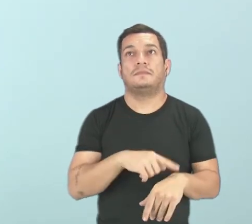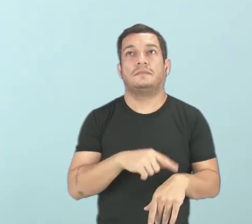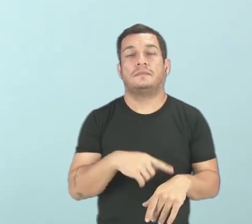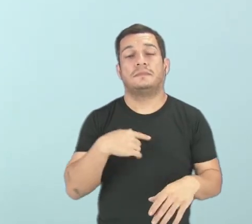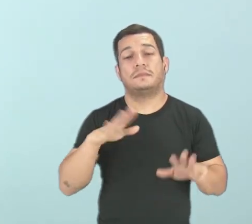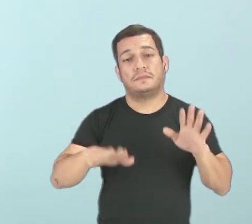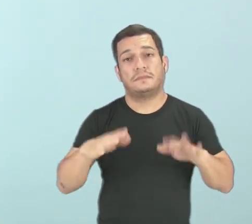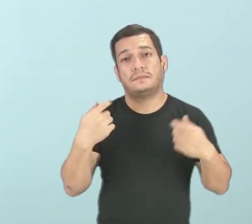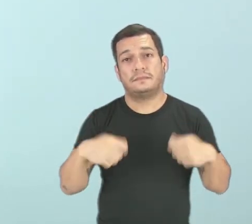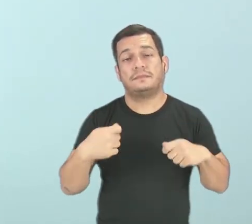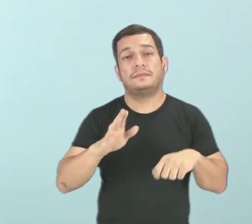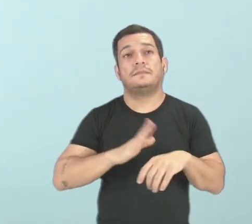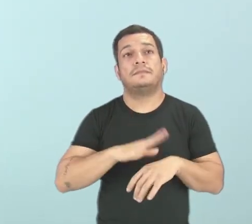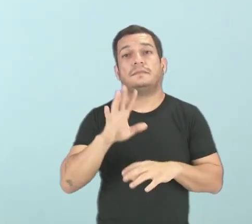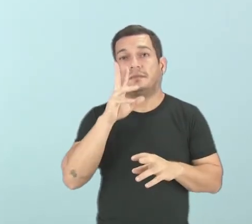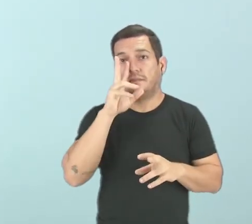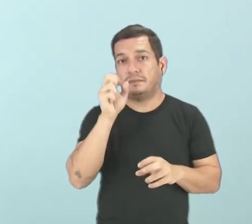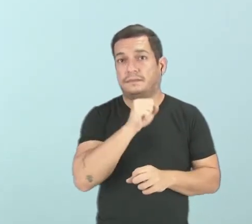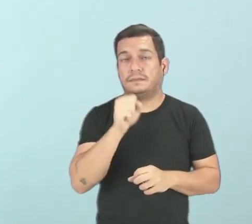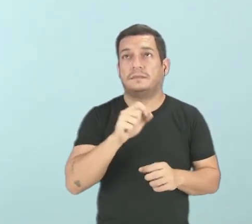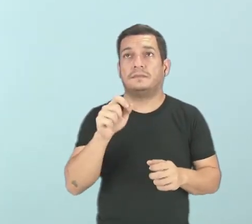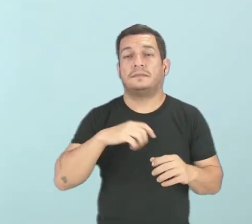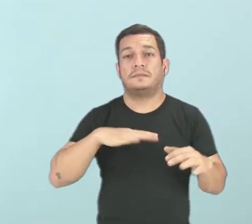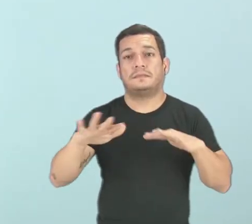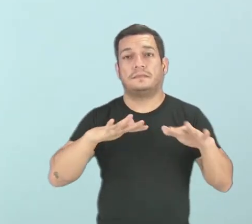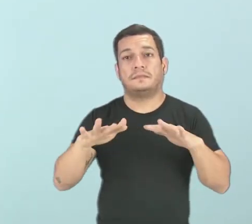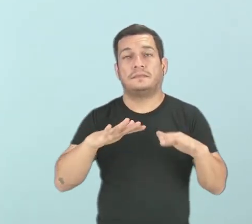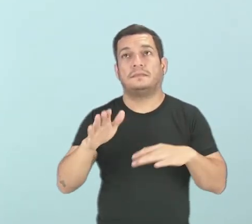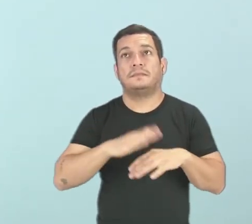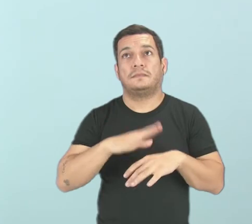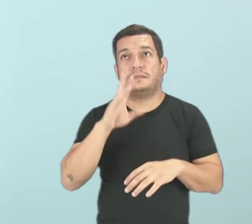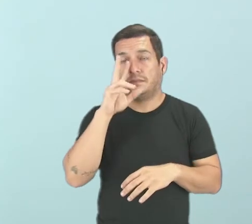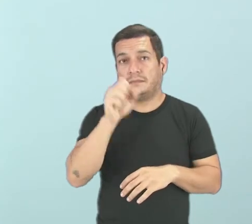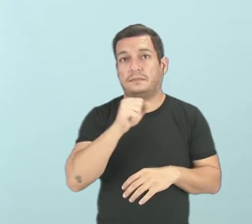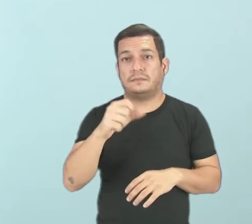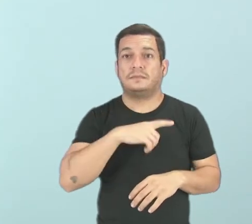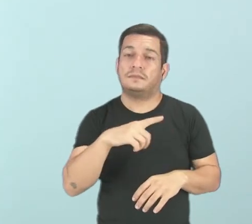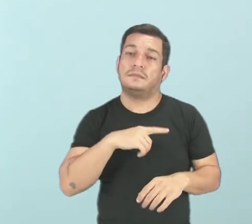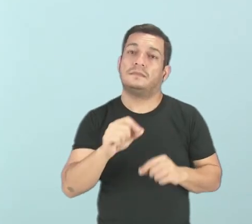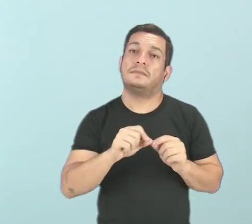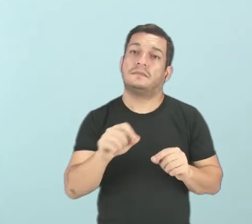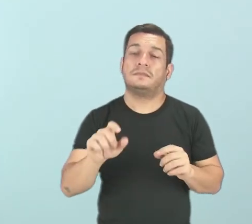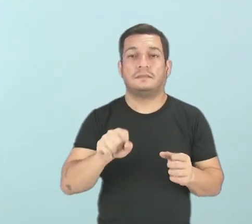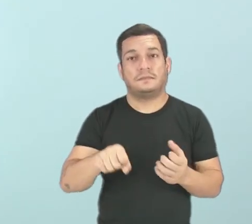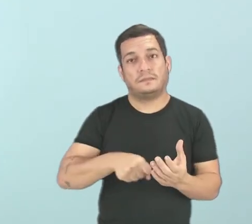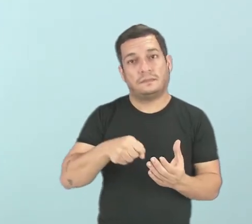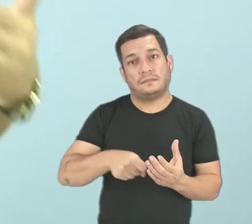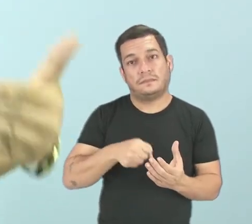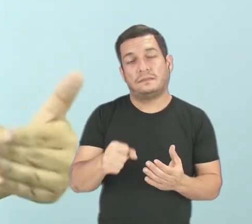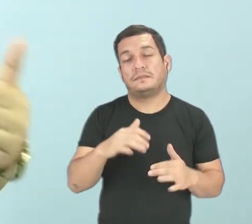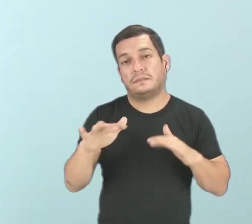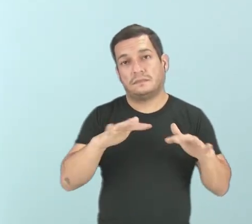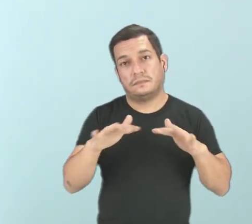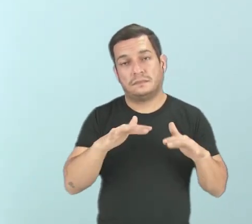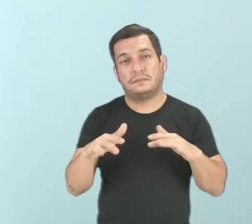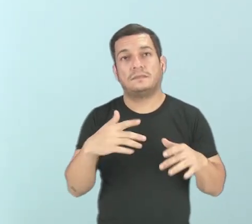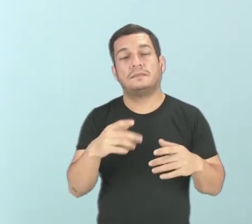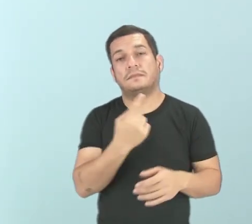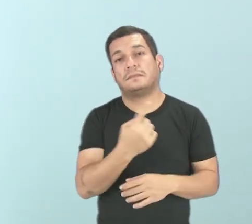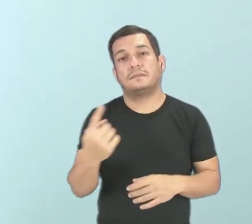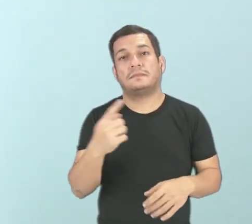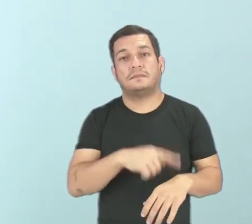né, postiço, e esse aperto, esse pino, ele não pode ser muito apertado, porque senão ele vai rachar